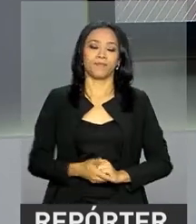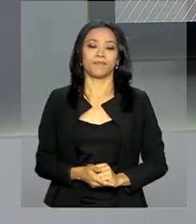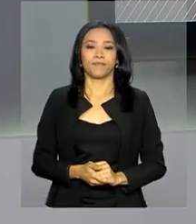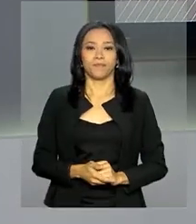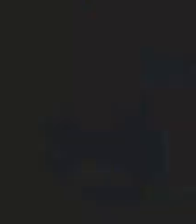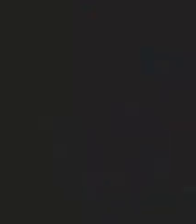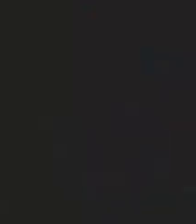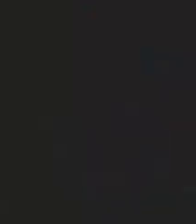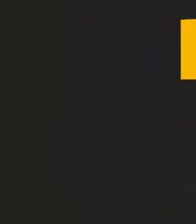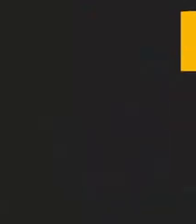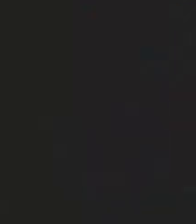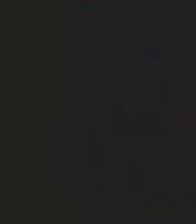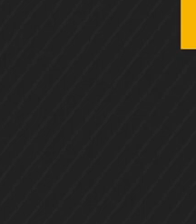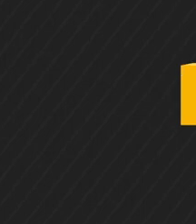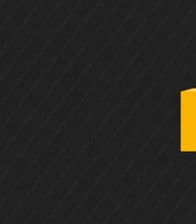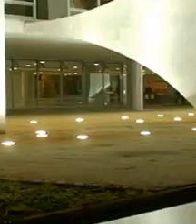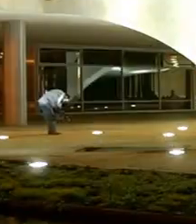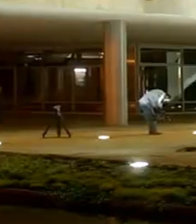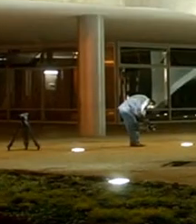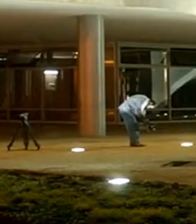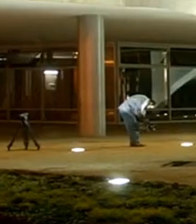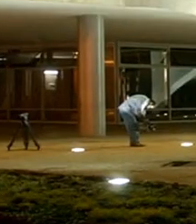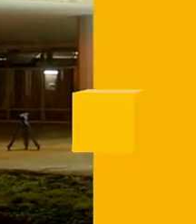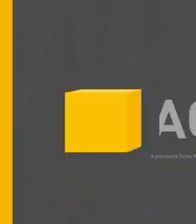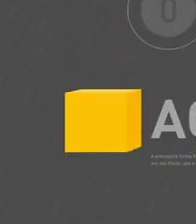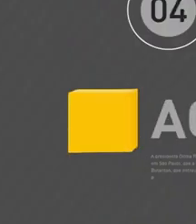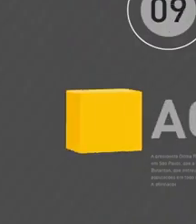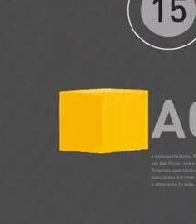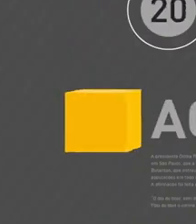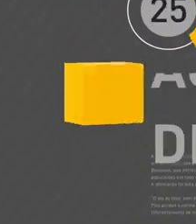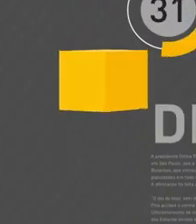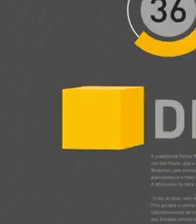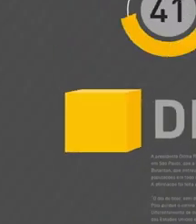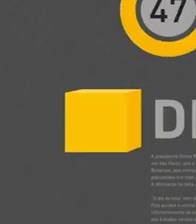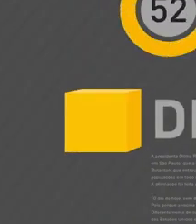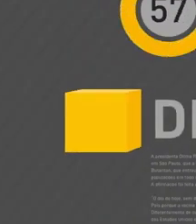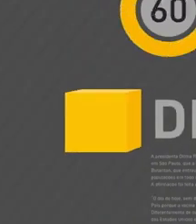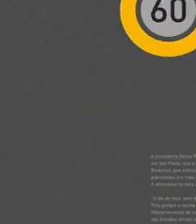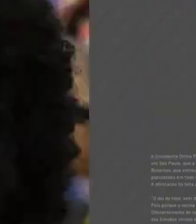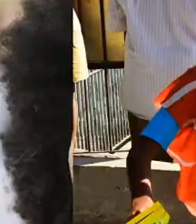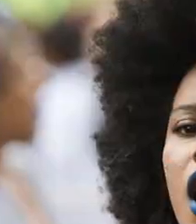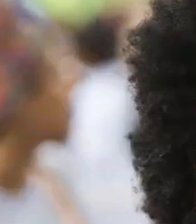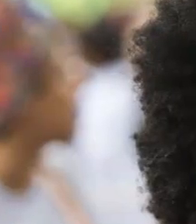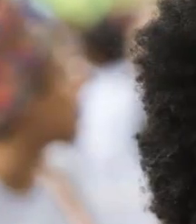Federal.